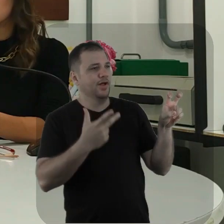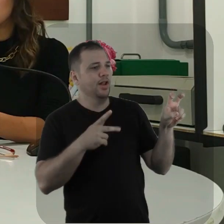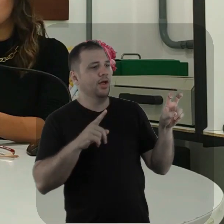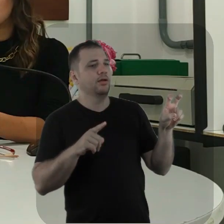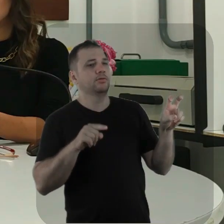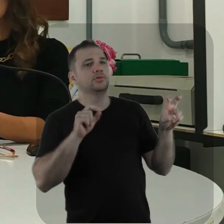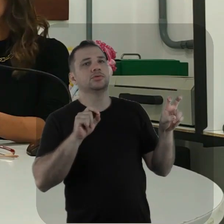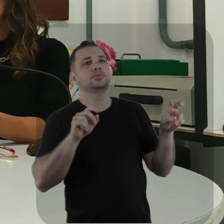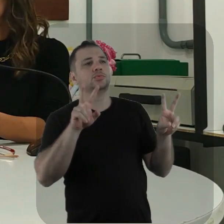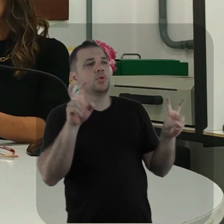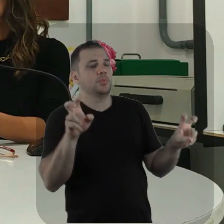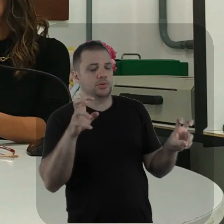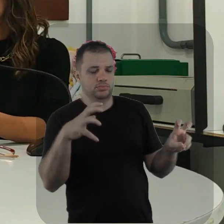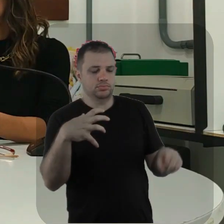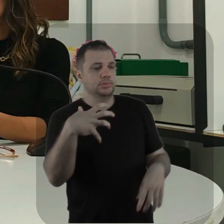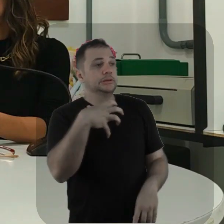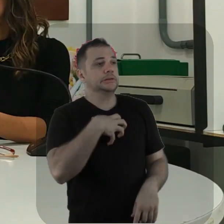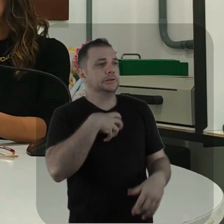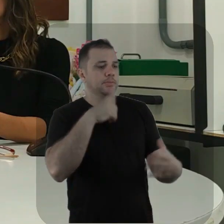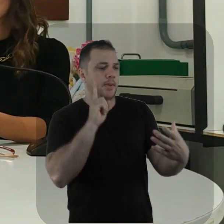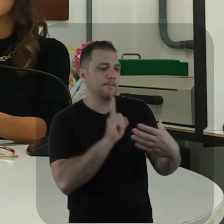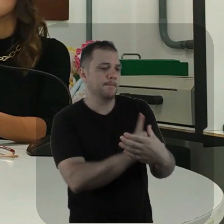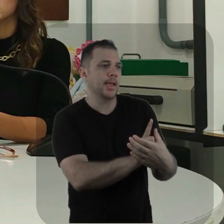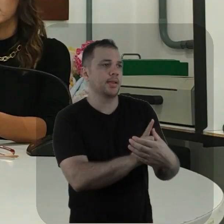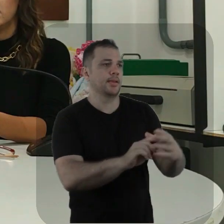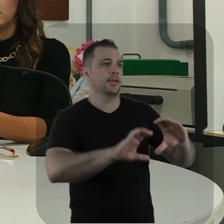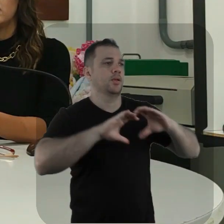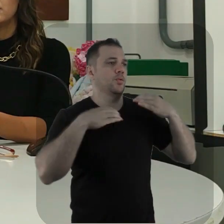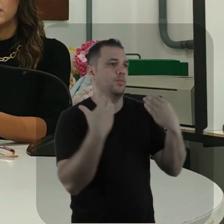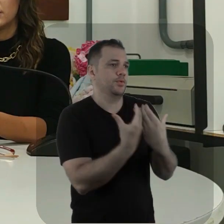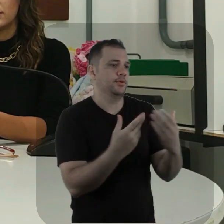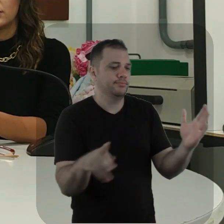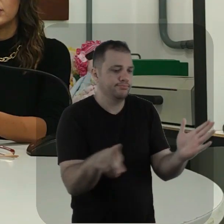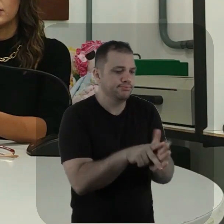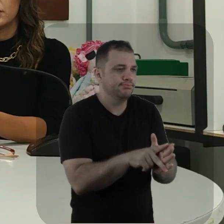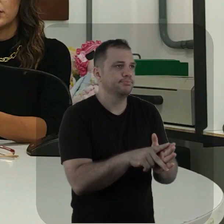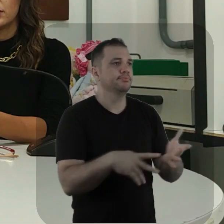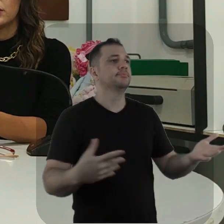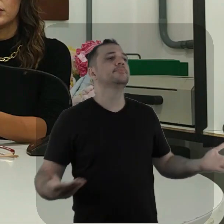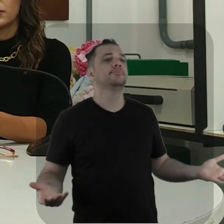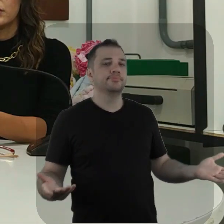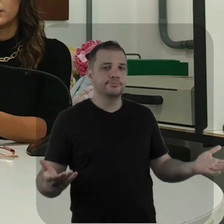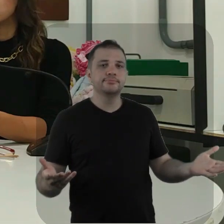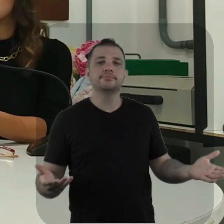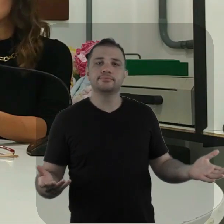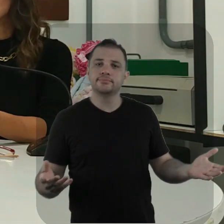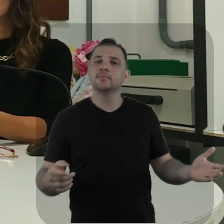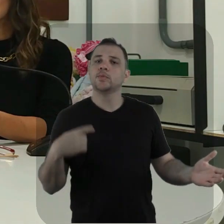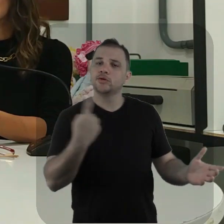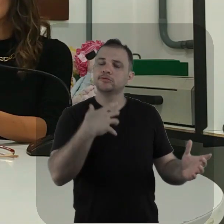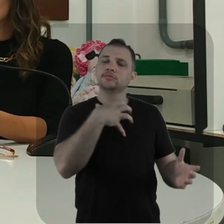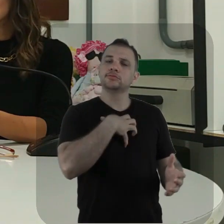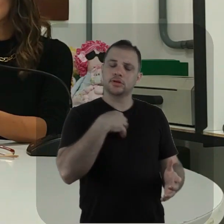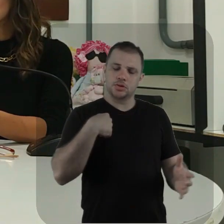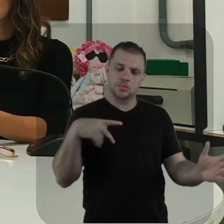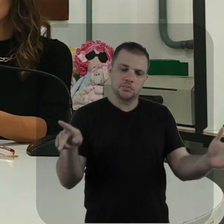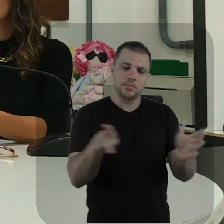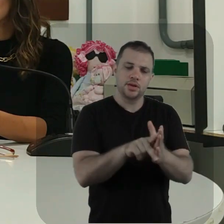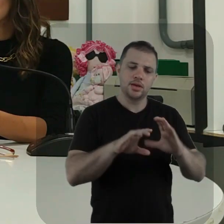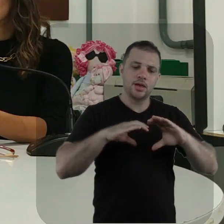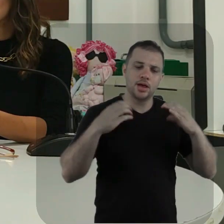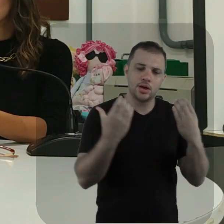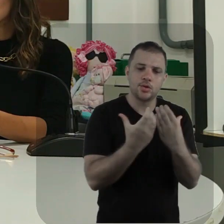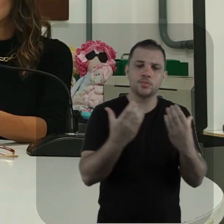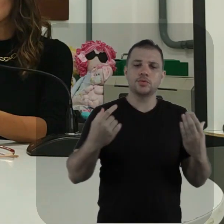fundamental dentro de saúde mental é o sentimento de pertencimento à comunidade, né? Então, essa questão de, né, você se